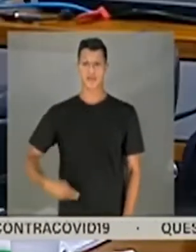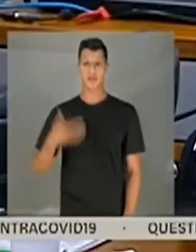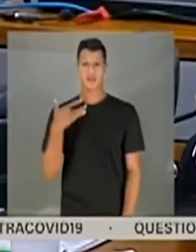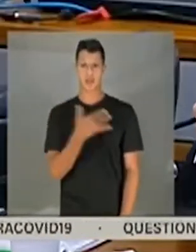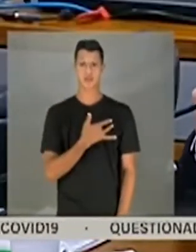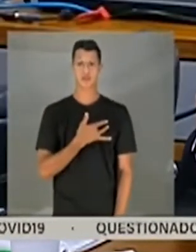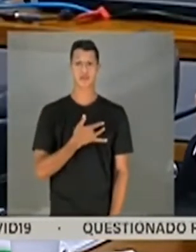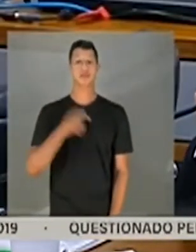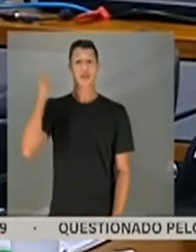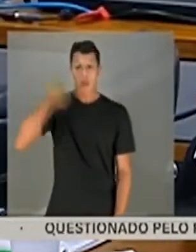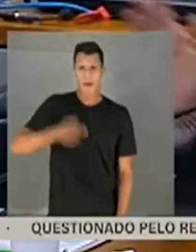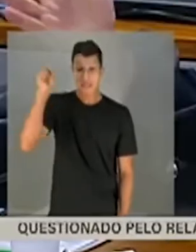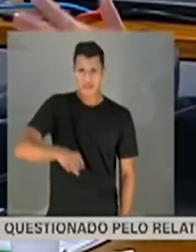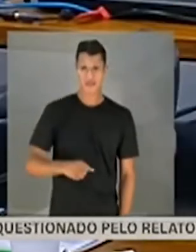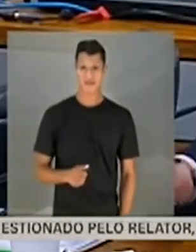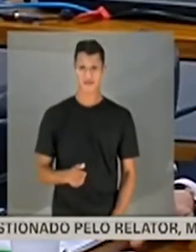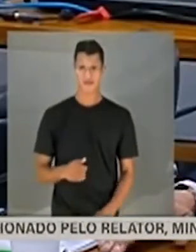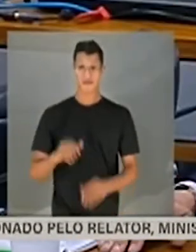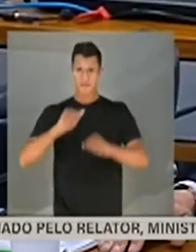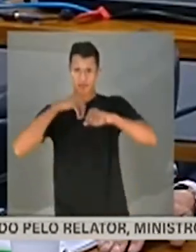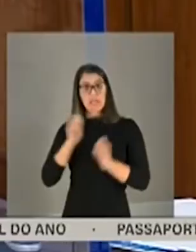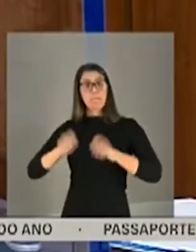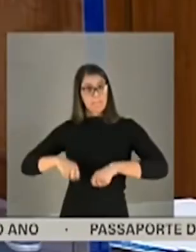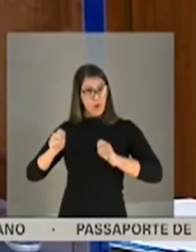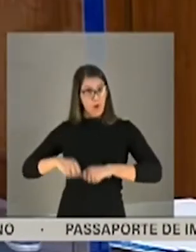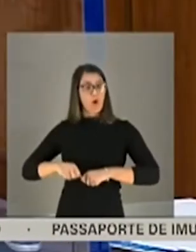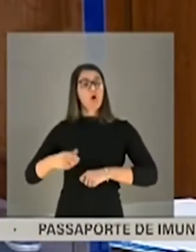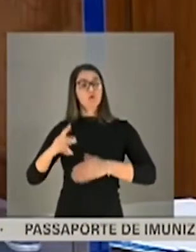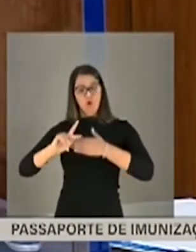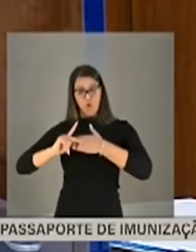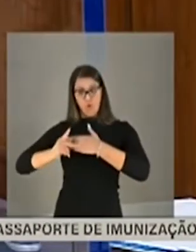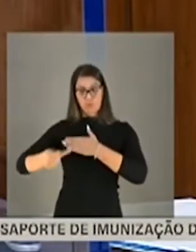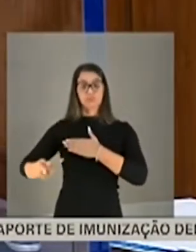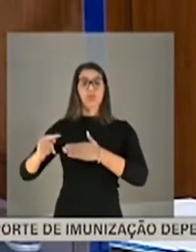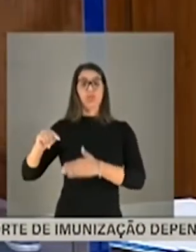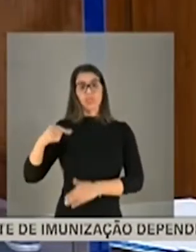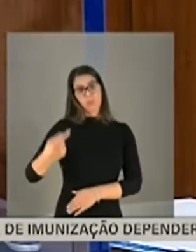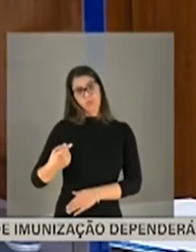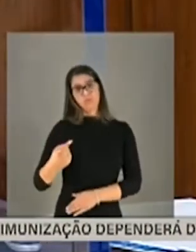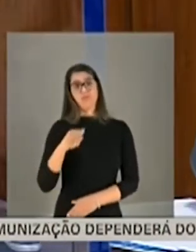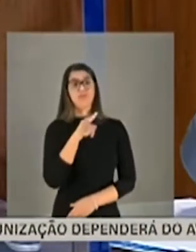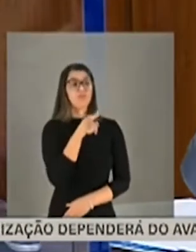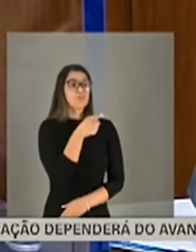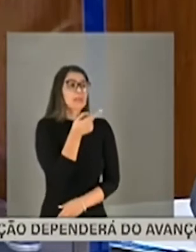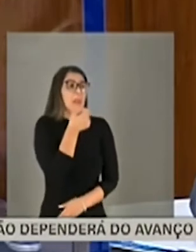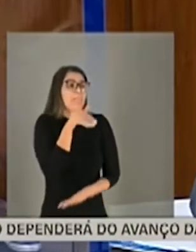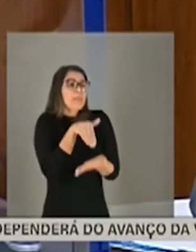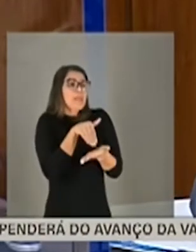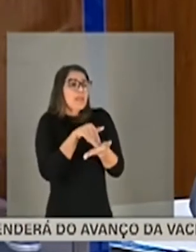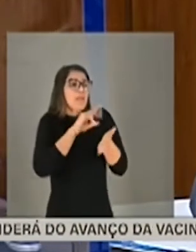sim. Claro que compete. Não, senador. No meio de uma pandemia dessa... O senhor deveria, pelo menos, ministro, ler a